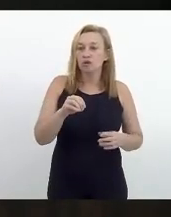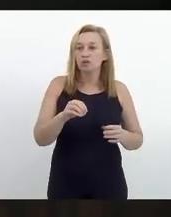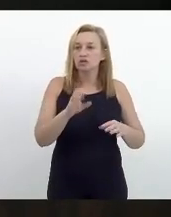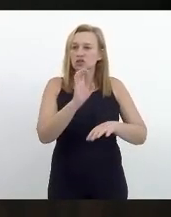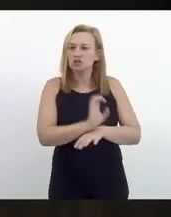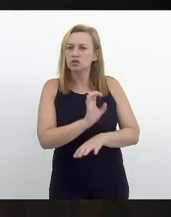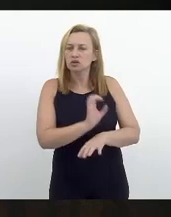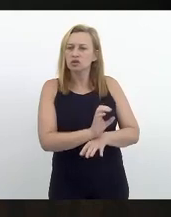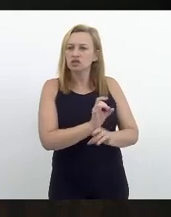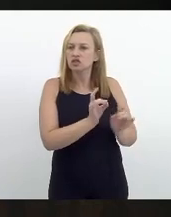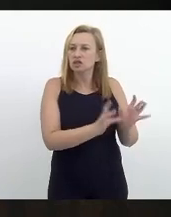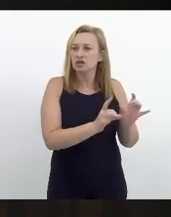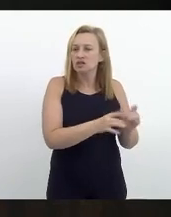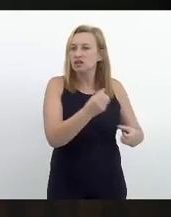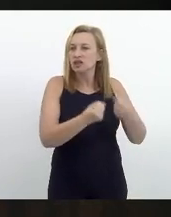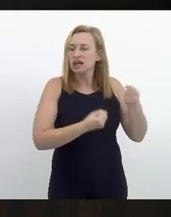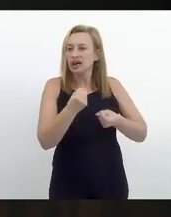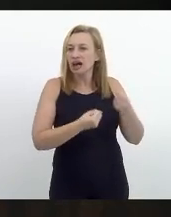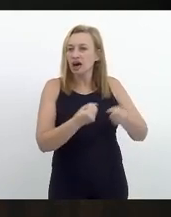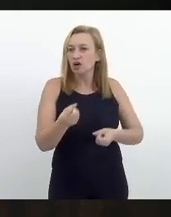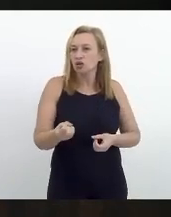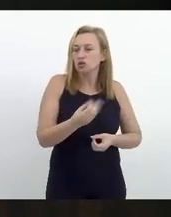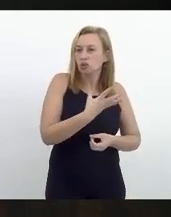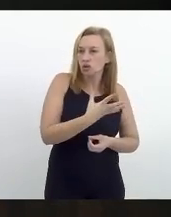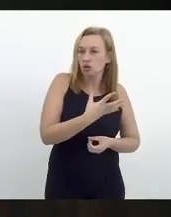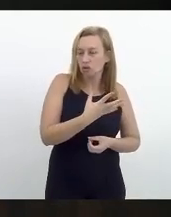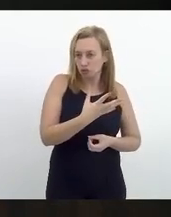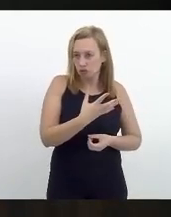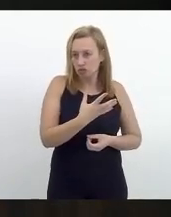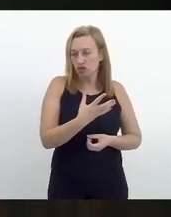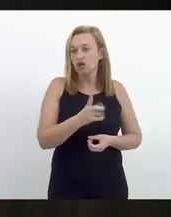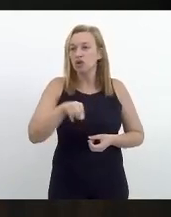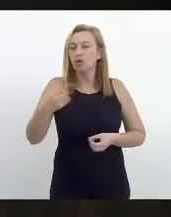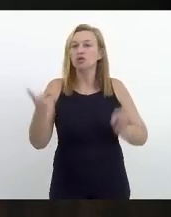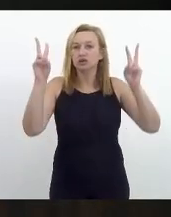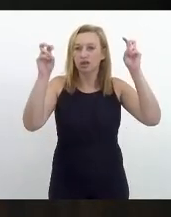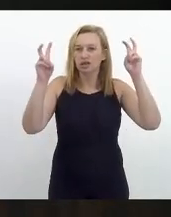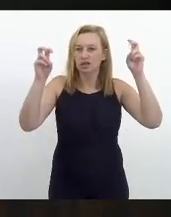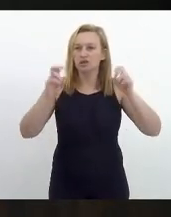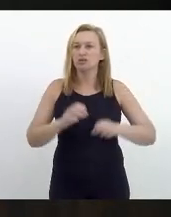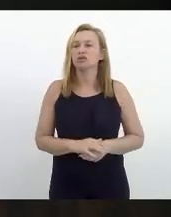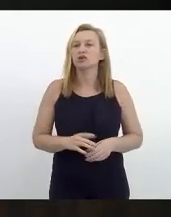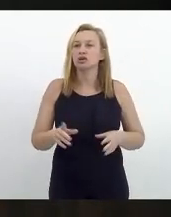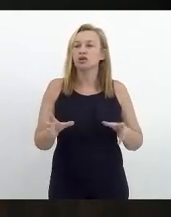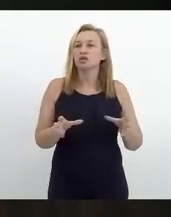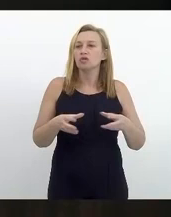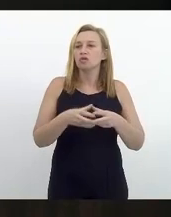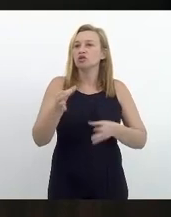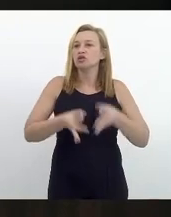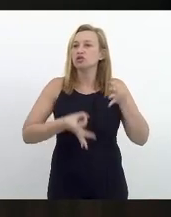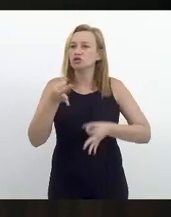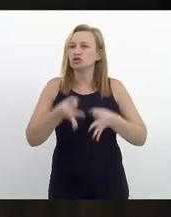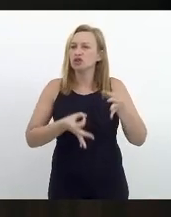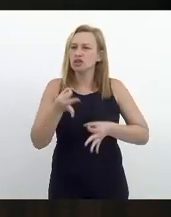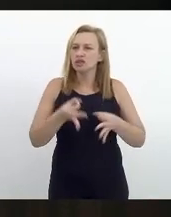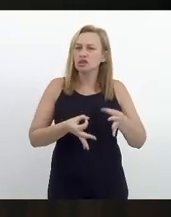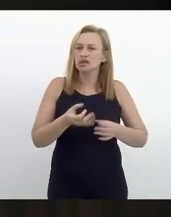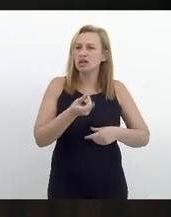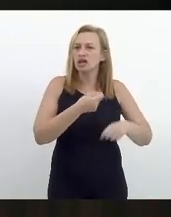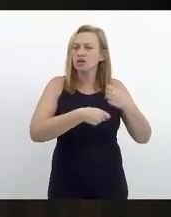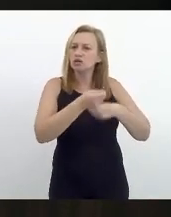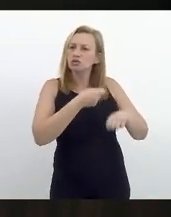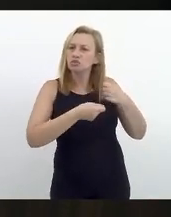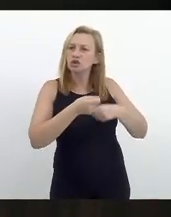de Veículos Automotores Seminovos do Estado do Rio de Janeiro e da outras providências, pendente de pareceres das comissões de Constituição e Justiça, de Economia